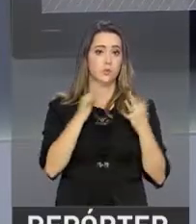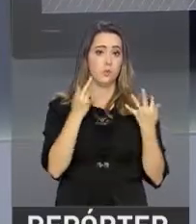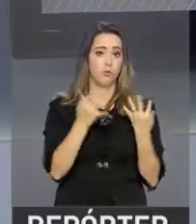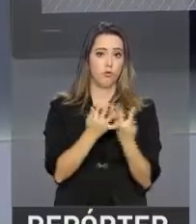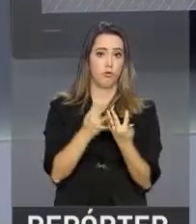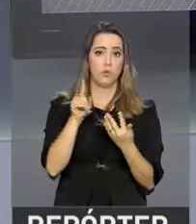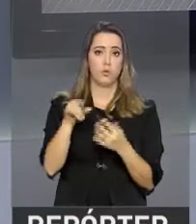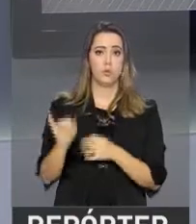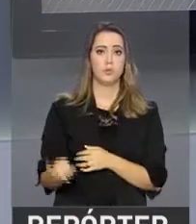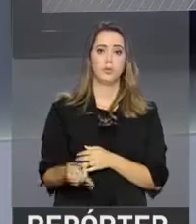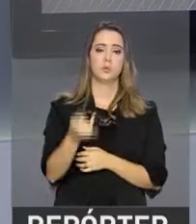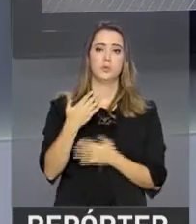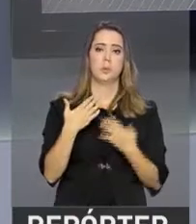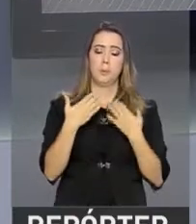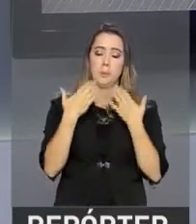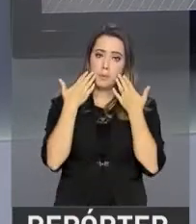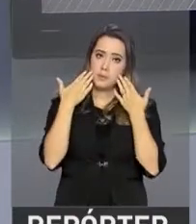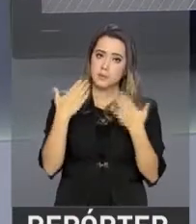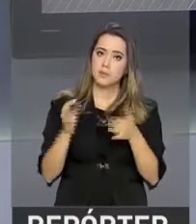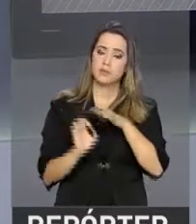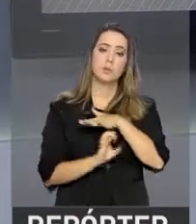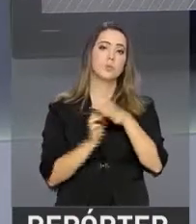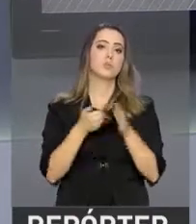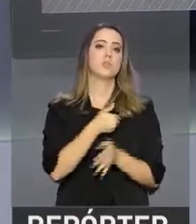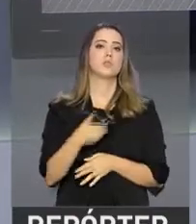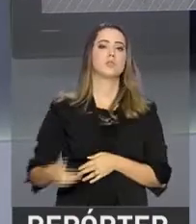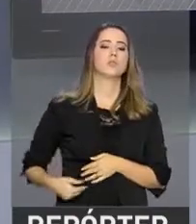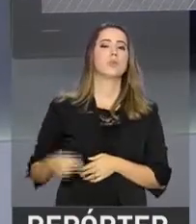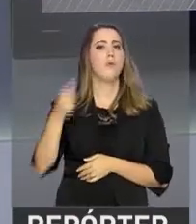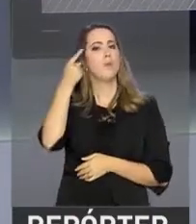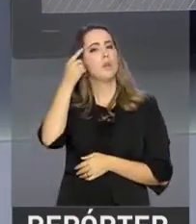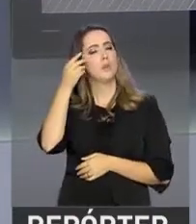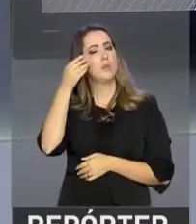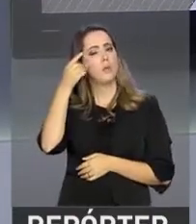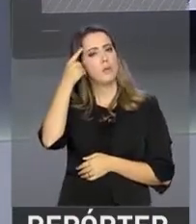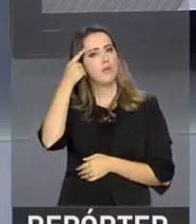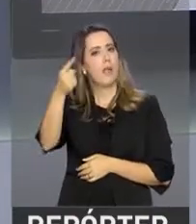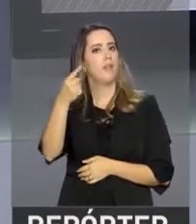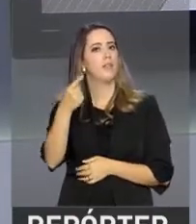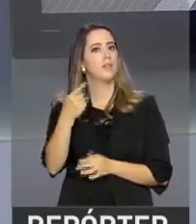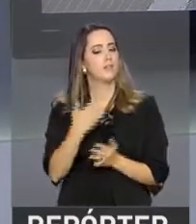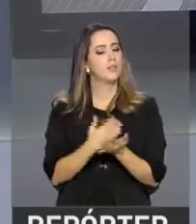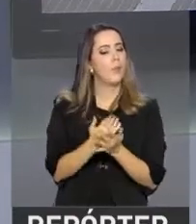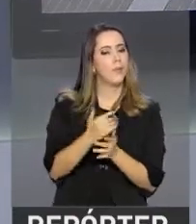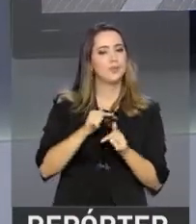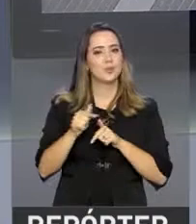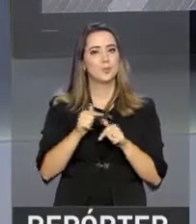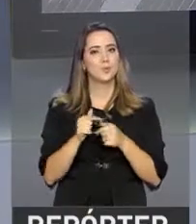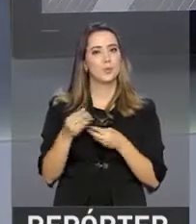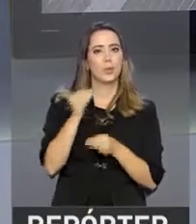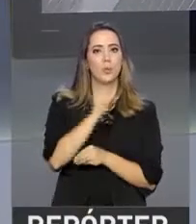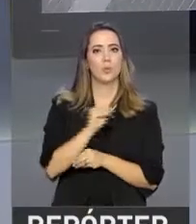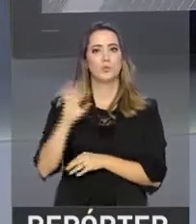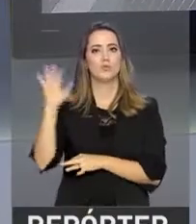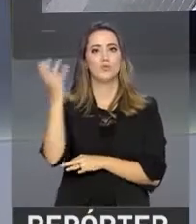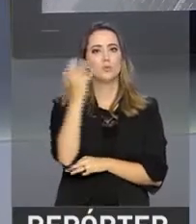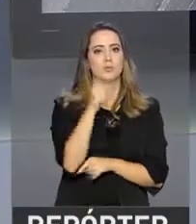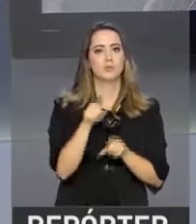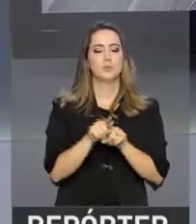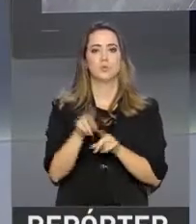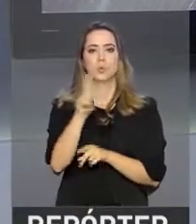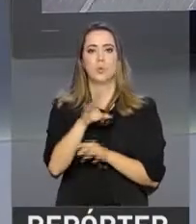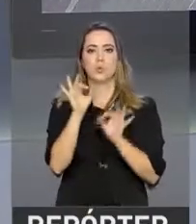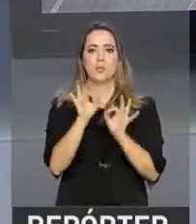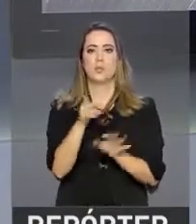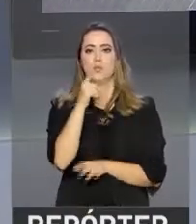Fórum é uma oportunidade para empresas e governos mostrarem ideias e iniciativas sobre a sustentabilidade e o uso racional dos